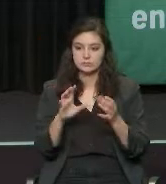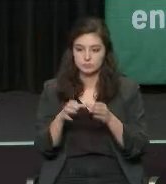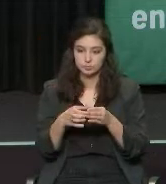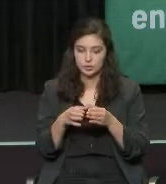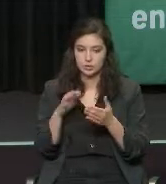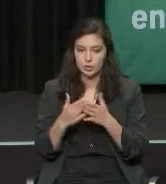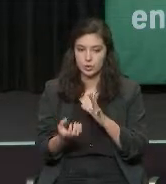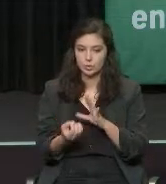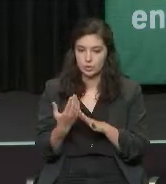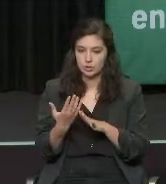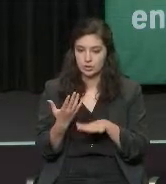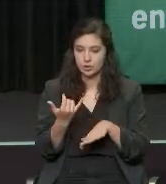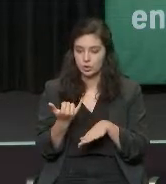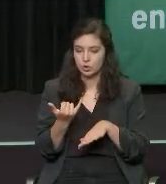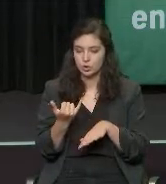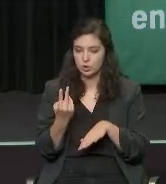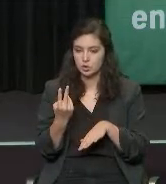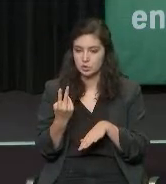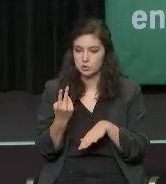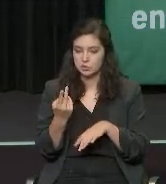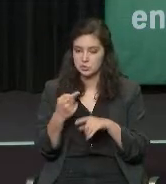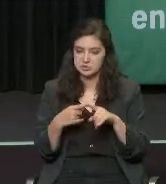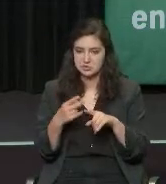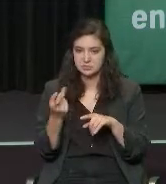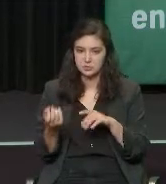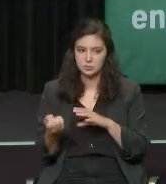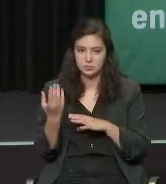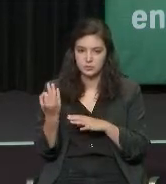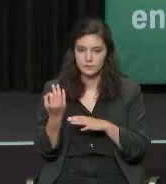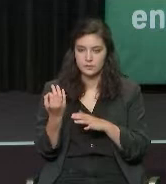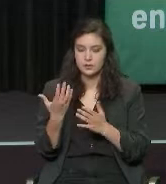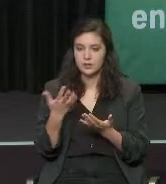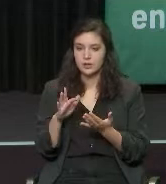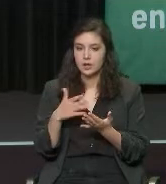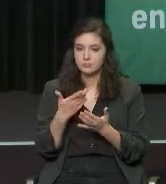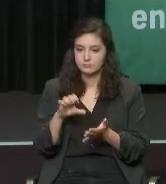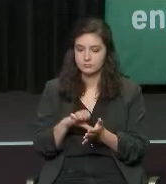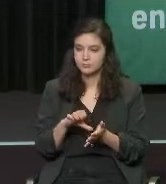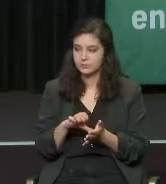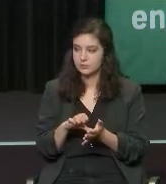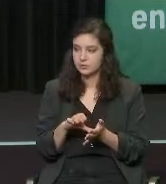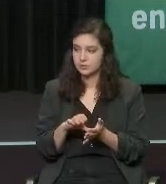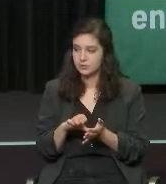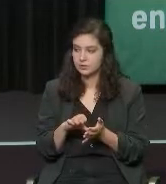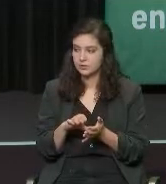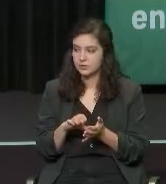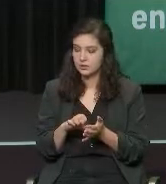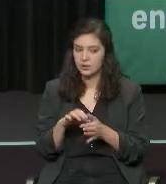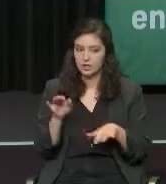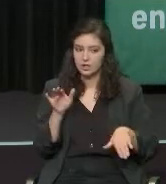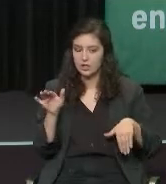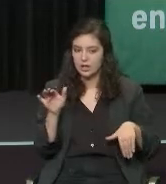Espacial Egípcia foi fundada há cerca de 2 anos e meio e é uma agência que se